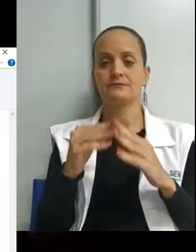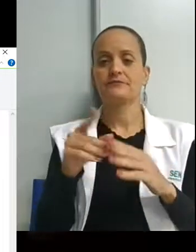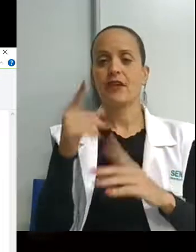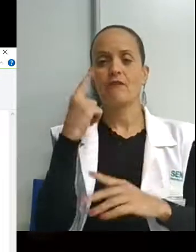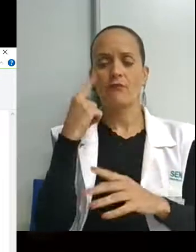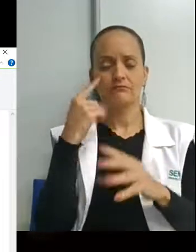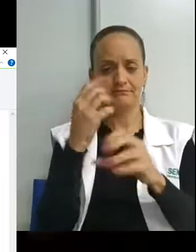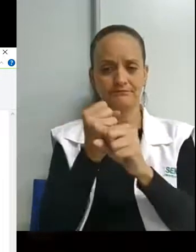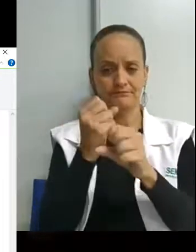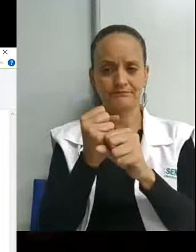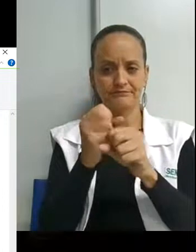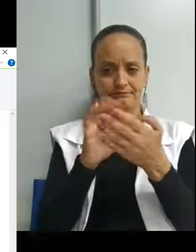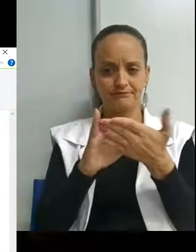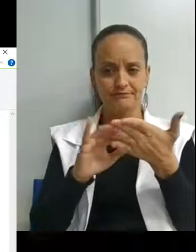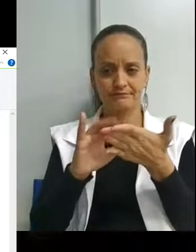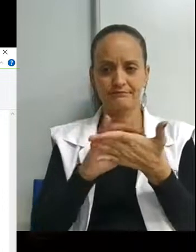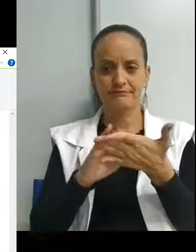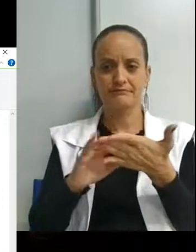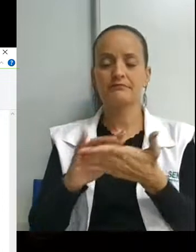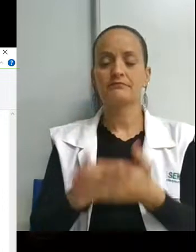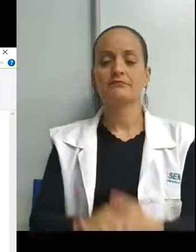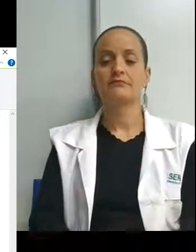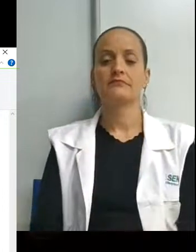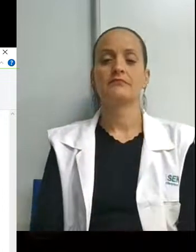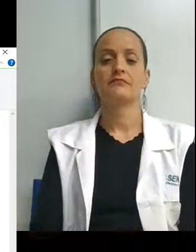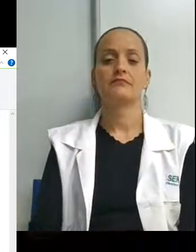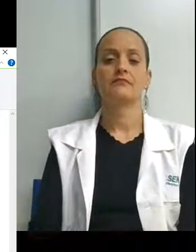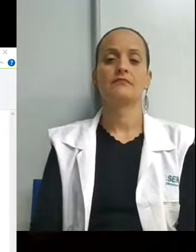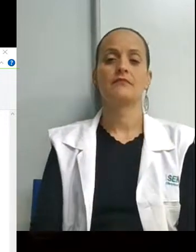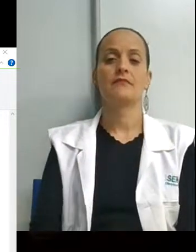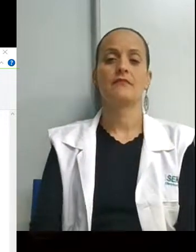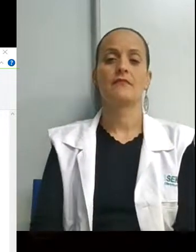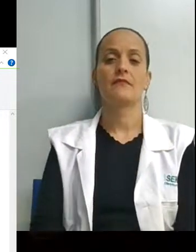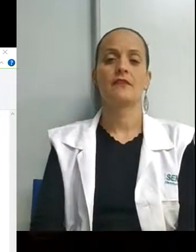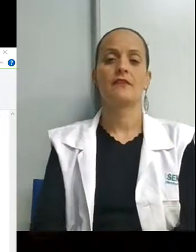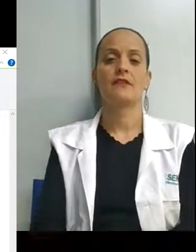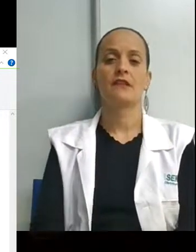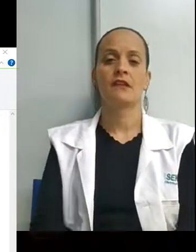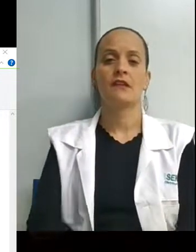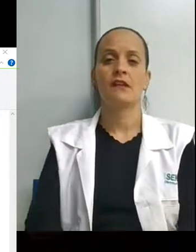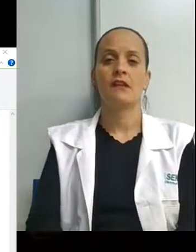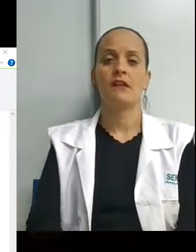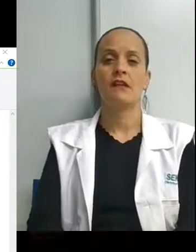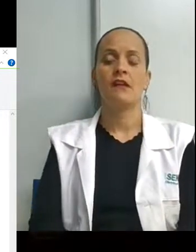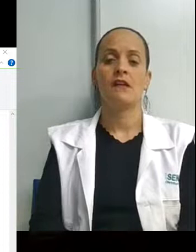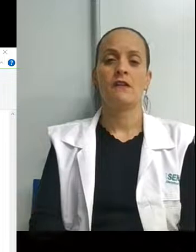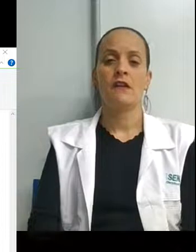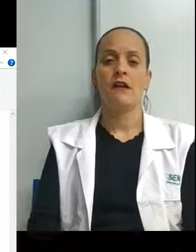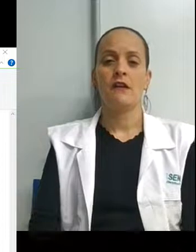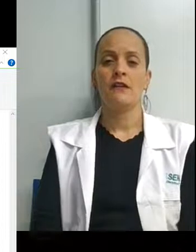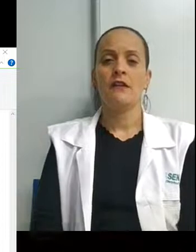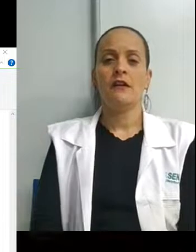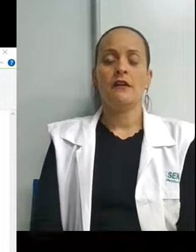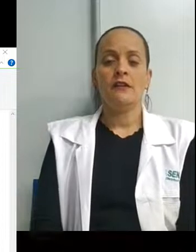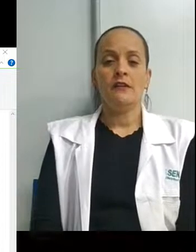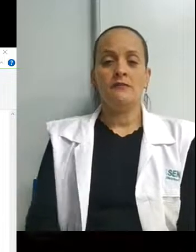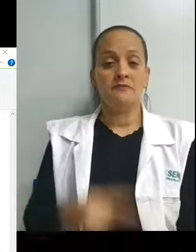primeiro. Não, vou fazer a divisão, né? Que dá certo, né? Fazer a divisão, depois eu multiplico. Aqui não interfere, não. Então, vou pegar aqui, ó.